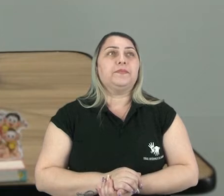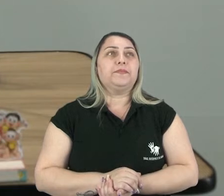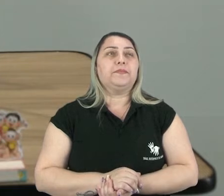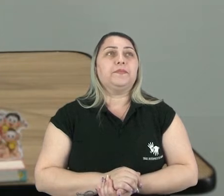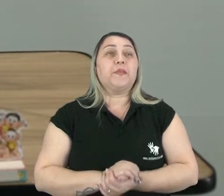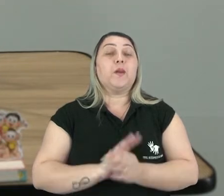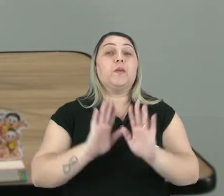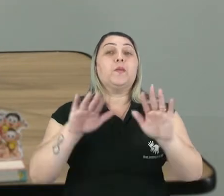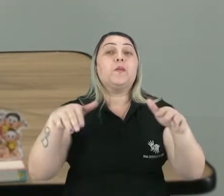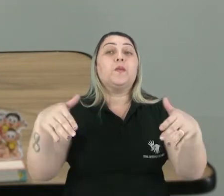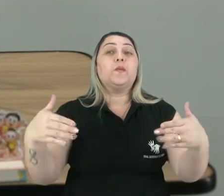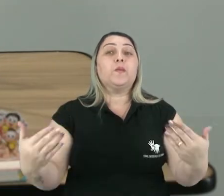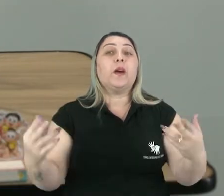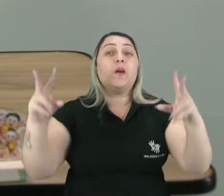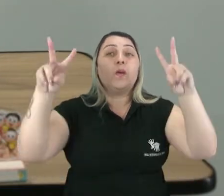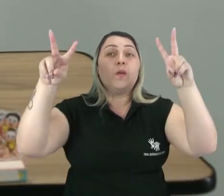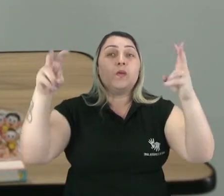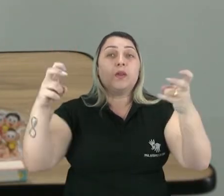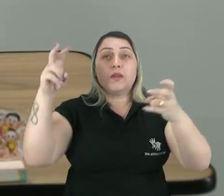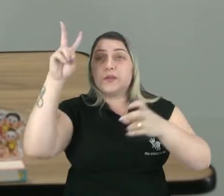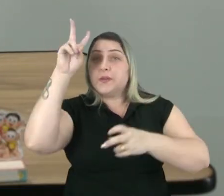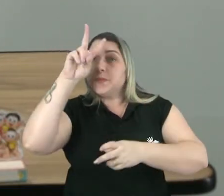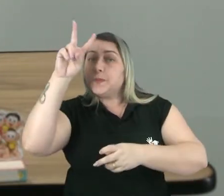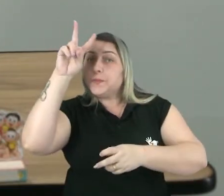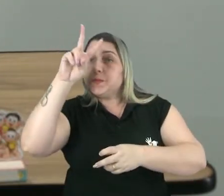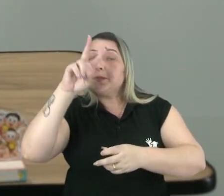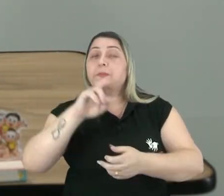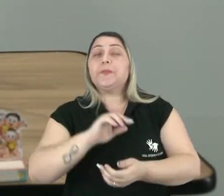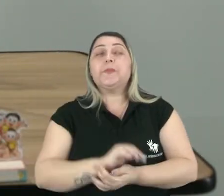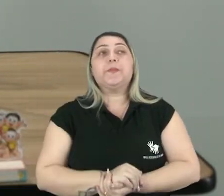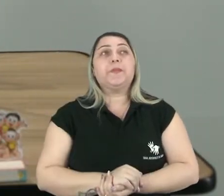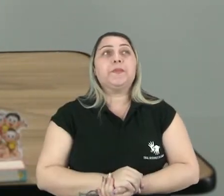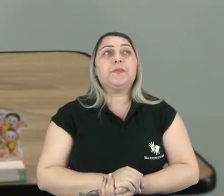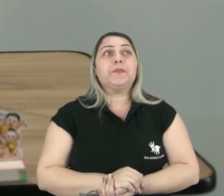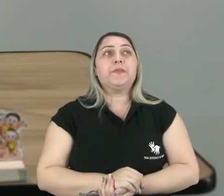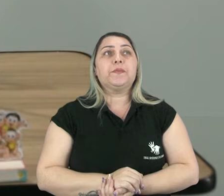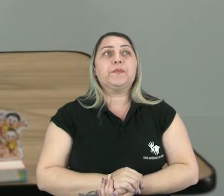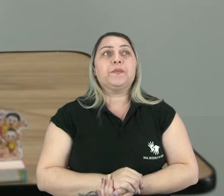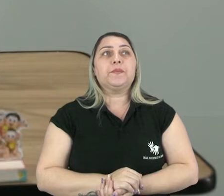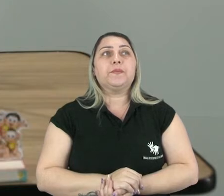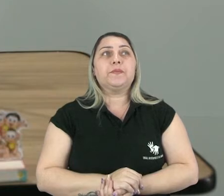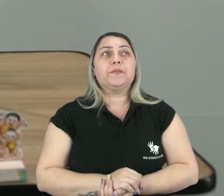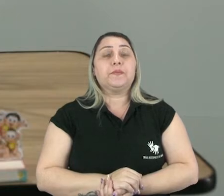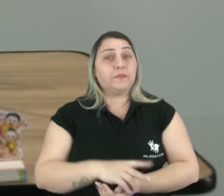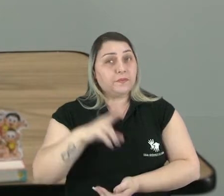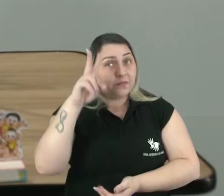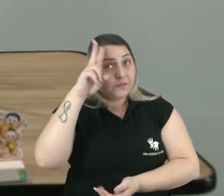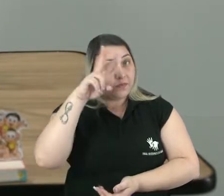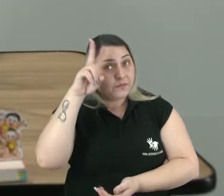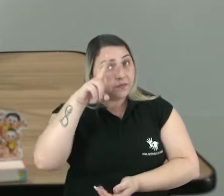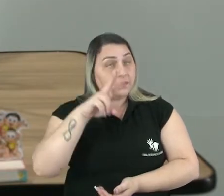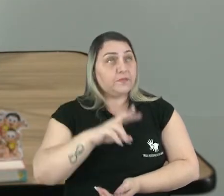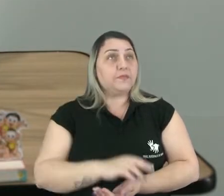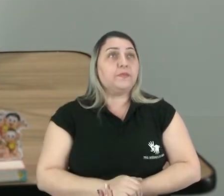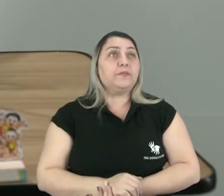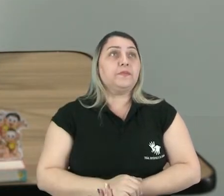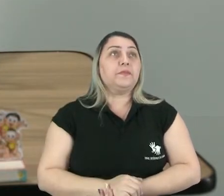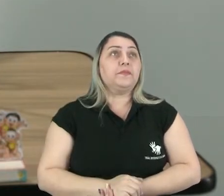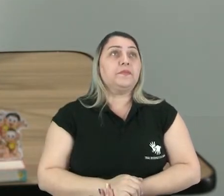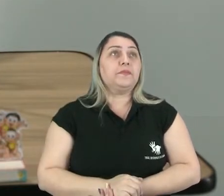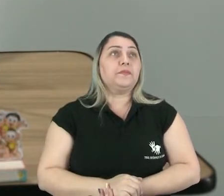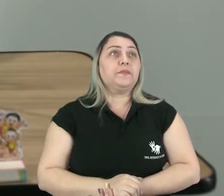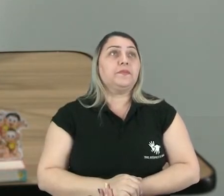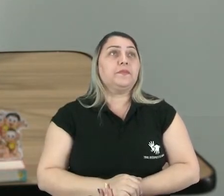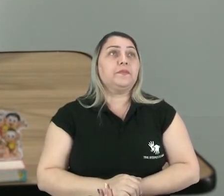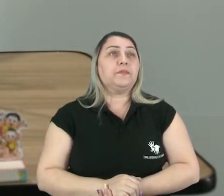Qual o título da história? Qual o título da história? Alguém lembra? Nós encontramos lá no